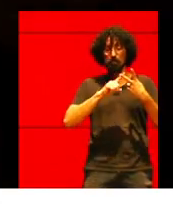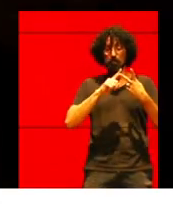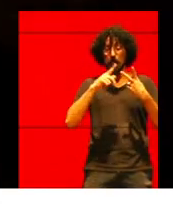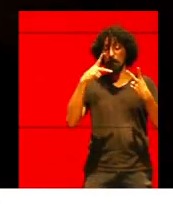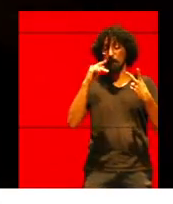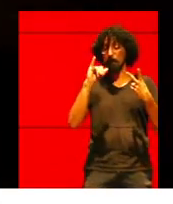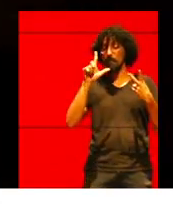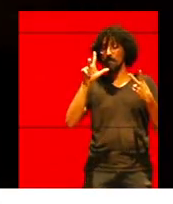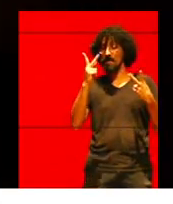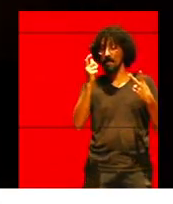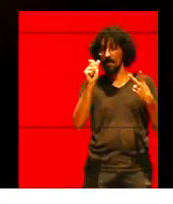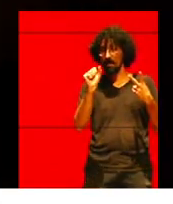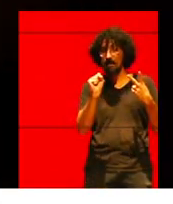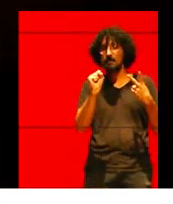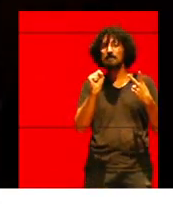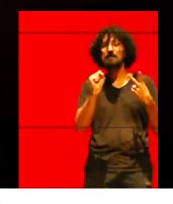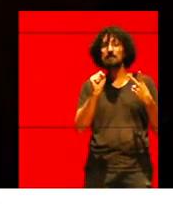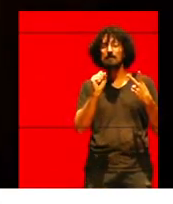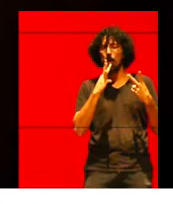Pilhas, já ouviram falar?